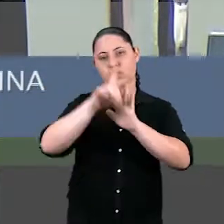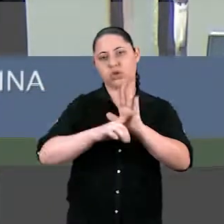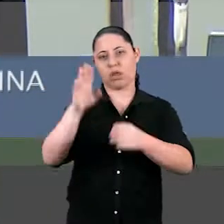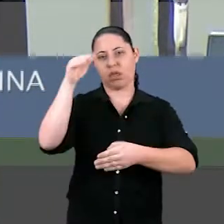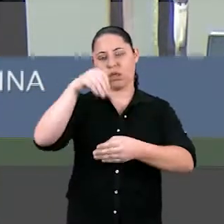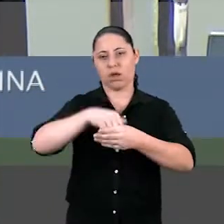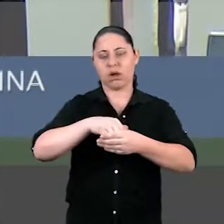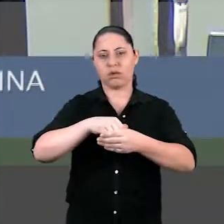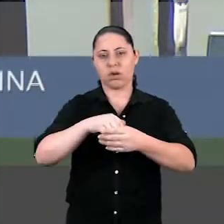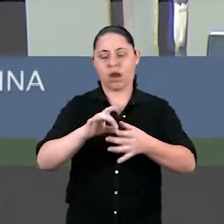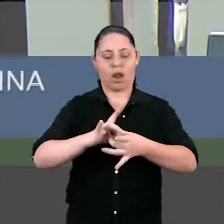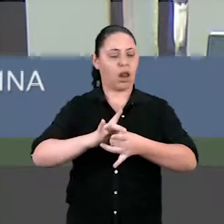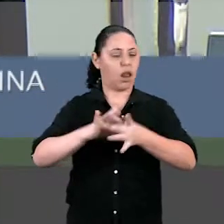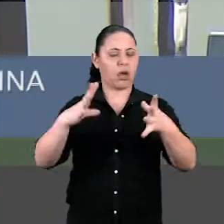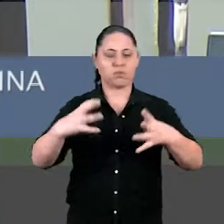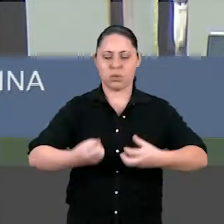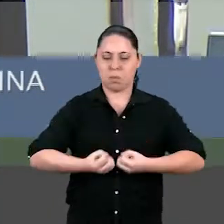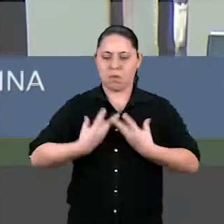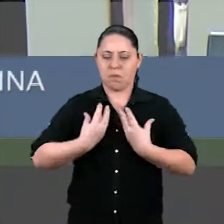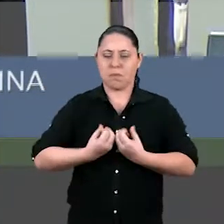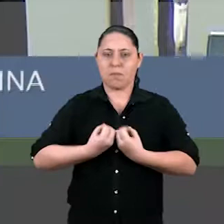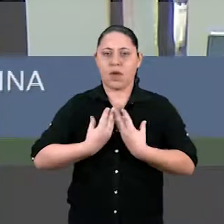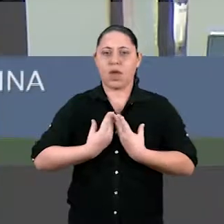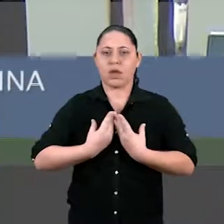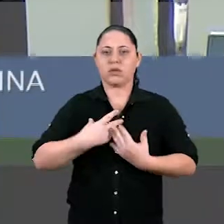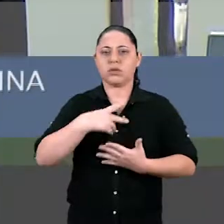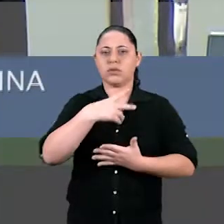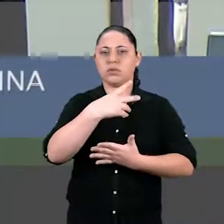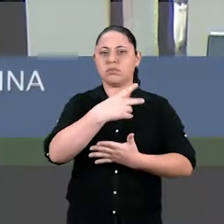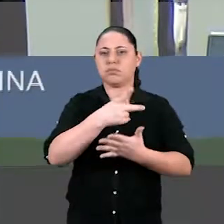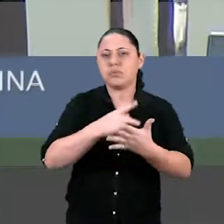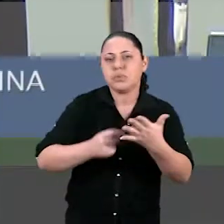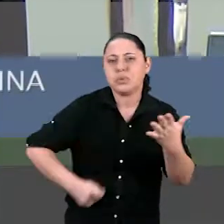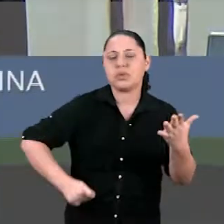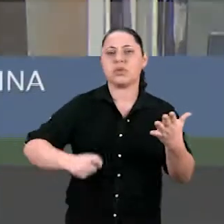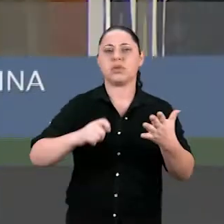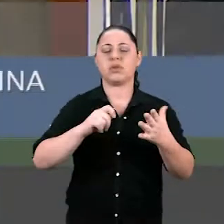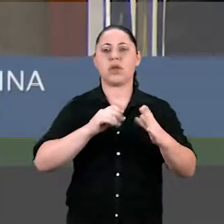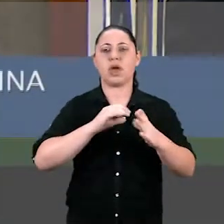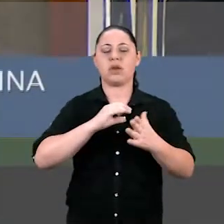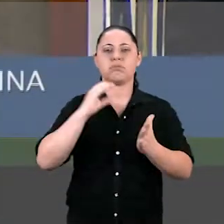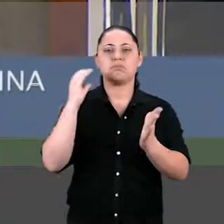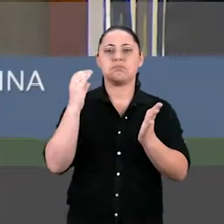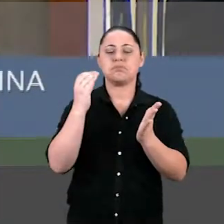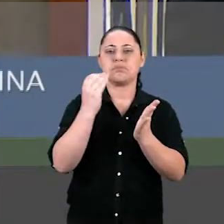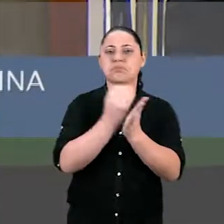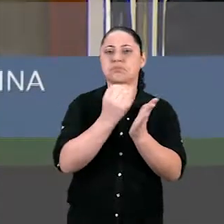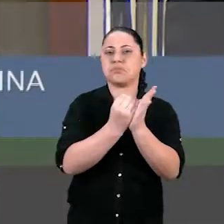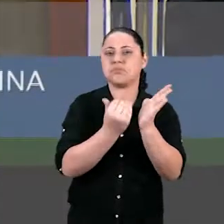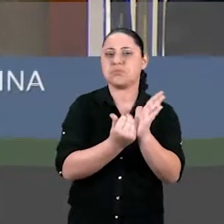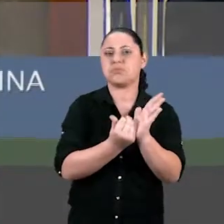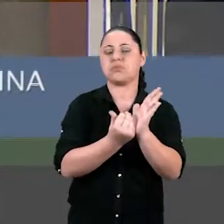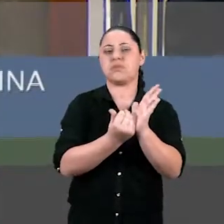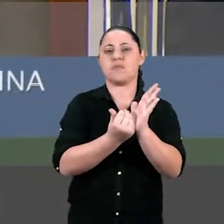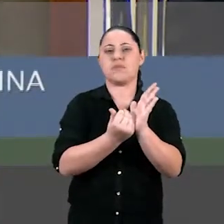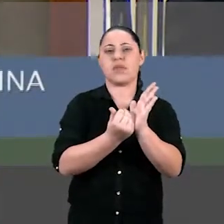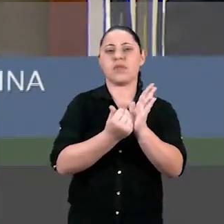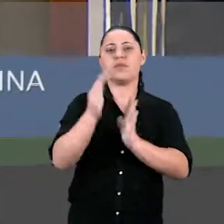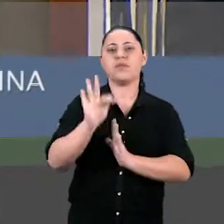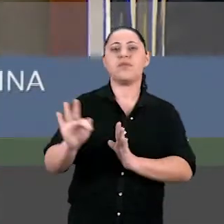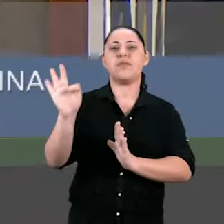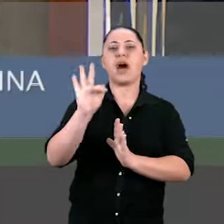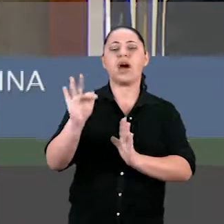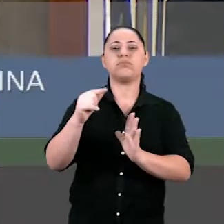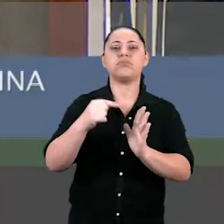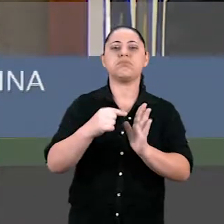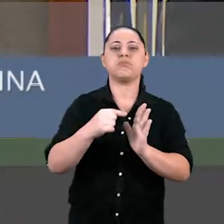Eleitoral e Liberdade de Expressão e de diversos artigos acadêmicos. Portanto, são 3 renomes, que